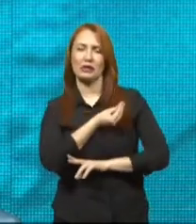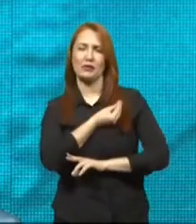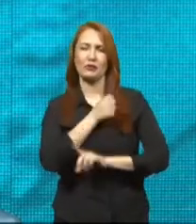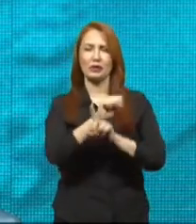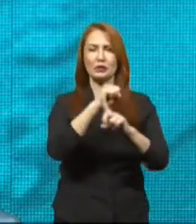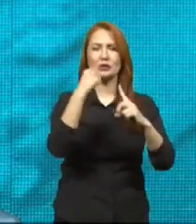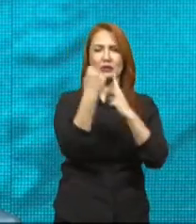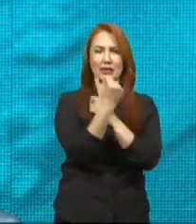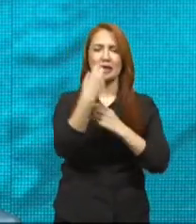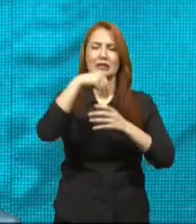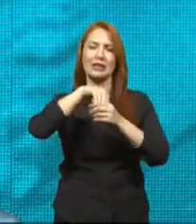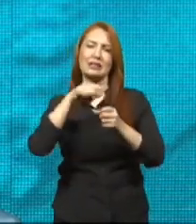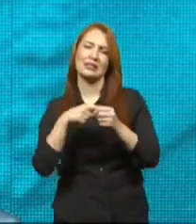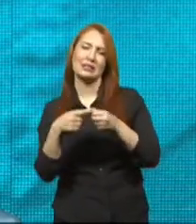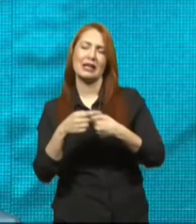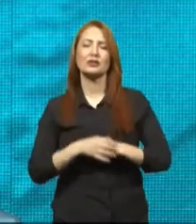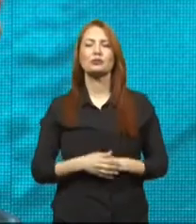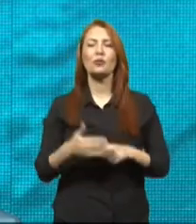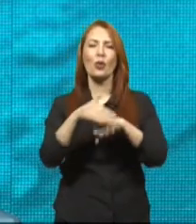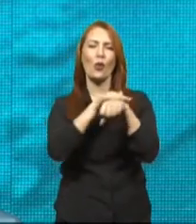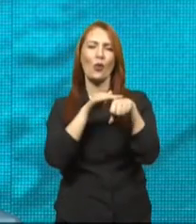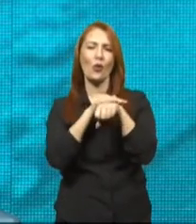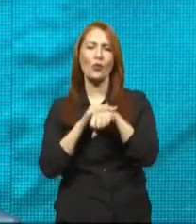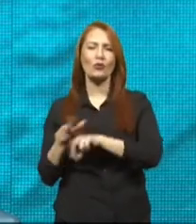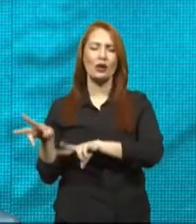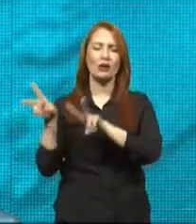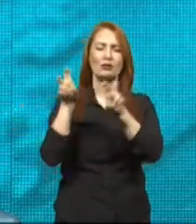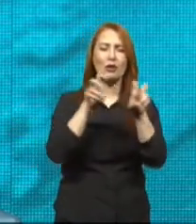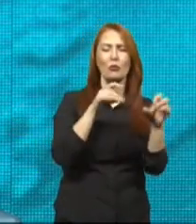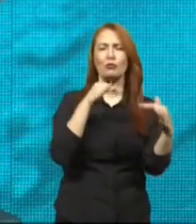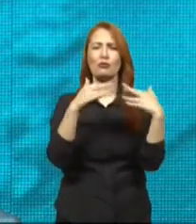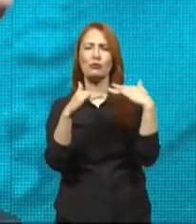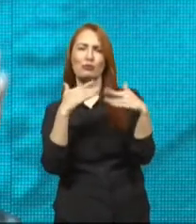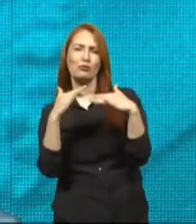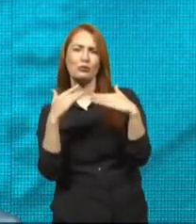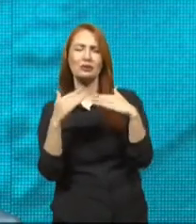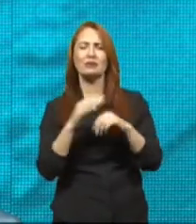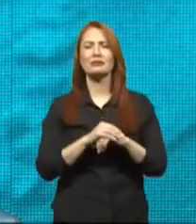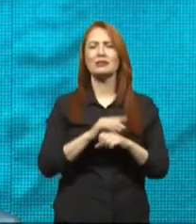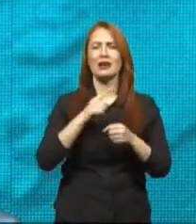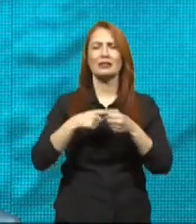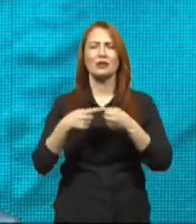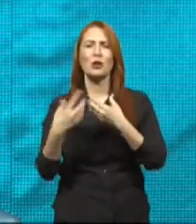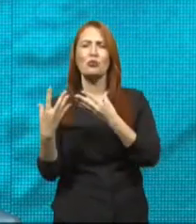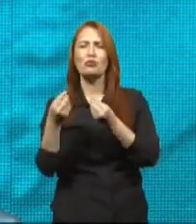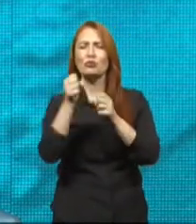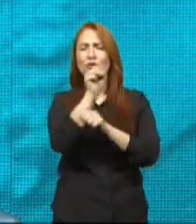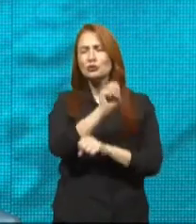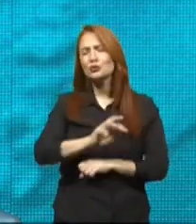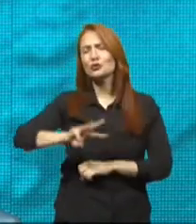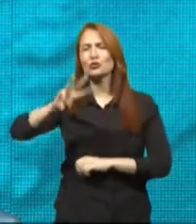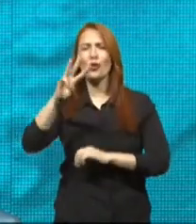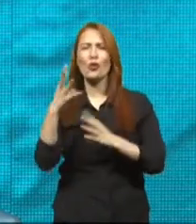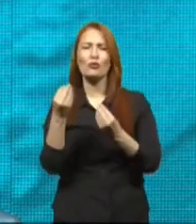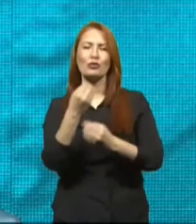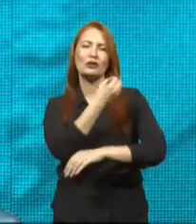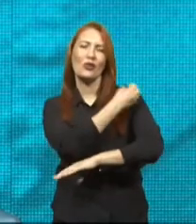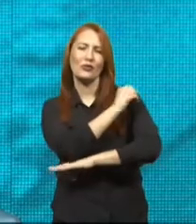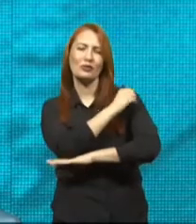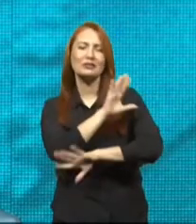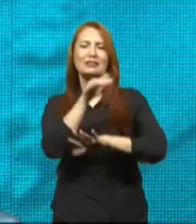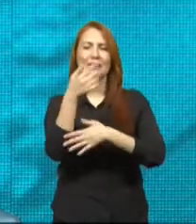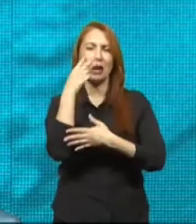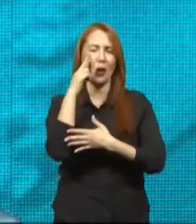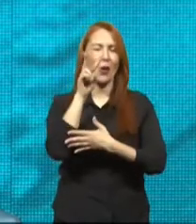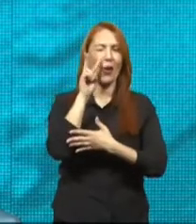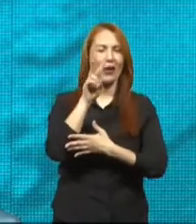cidades. Conversas, enfim, sobre mobilidade urbana, muitos shows, muitas oficinas, muita coisa. Então, deem uma